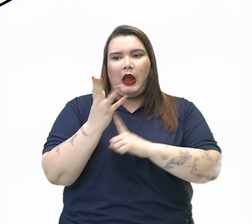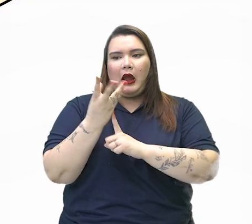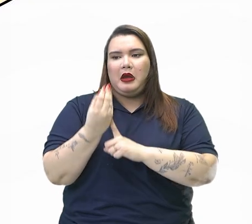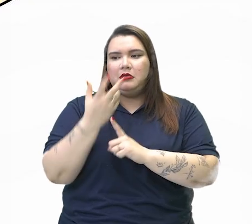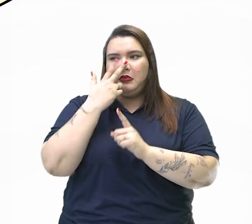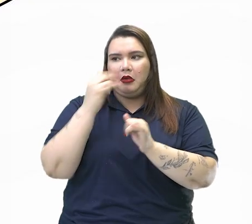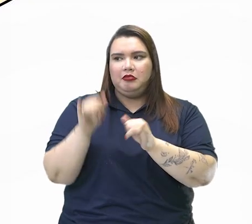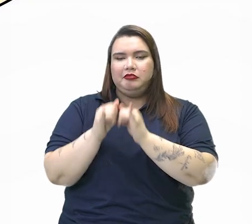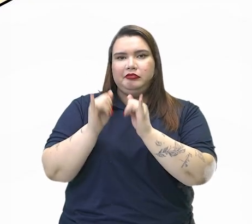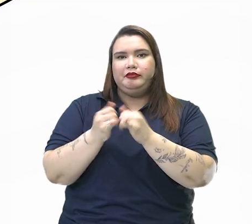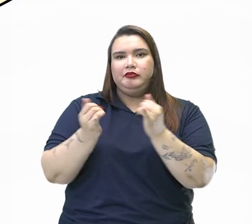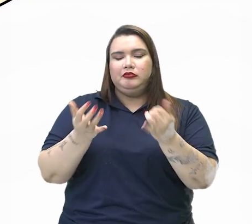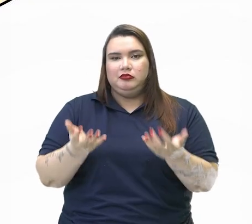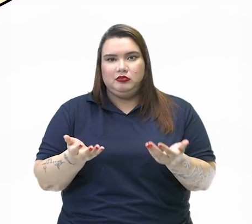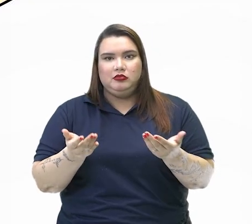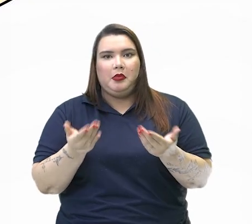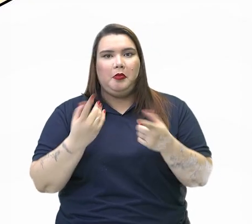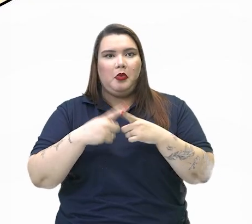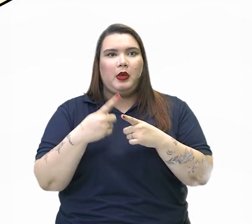se é algo